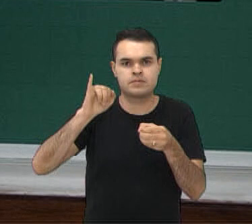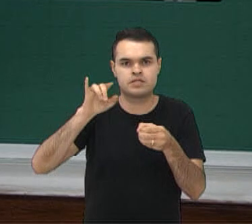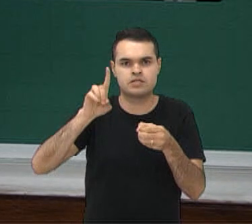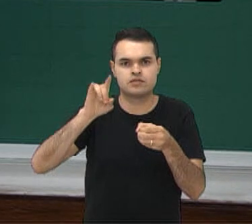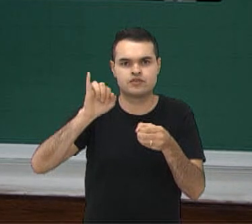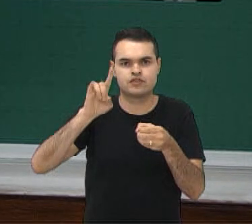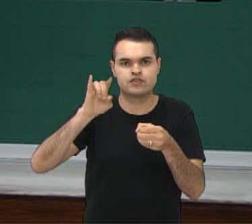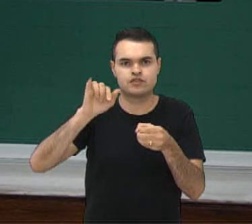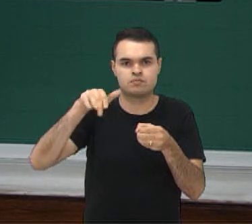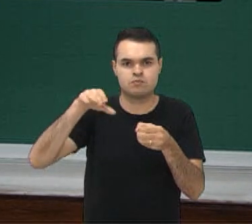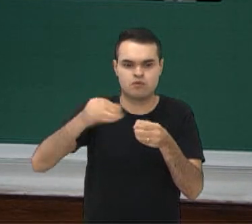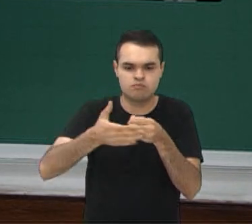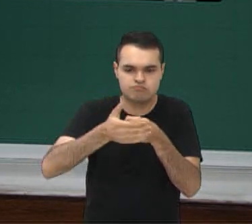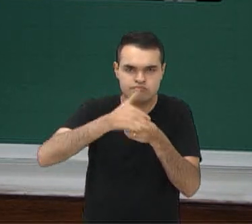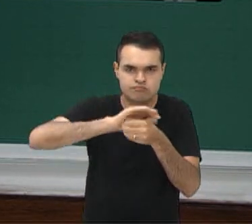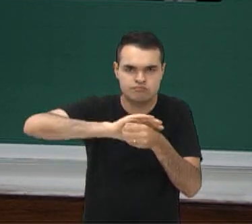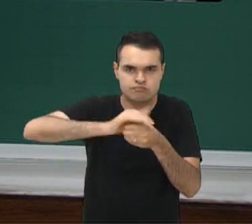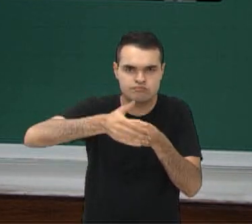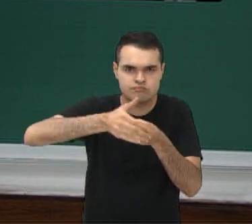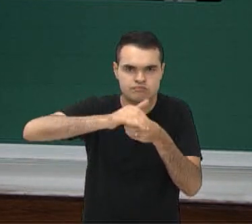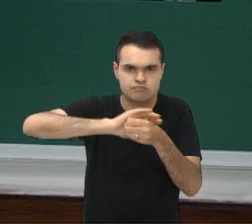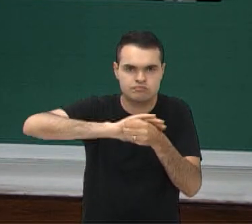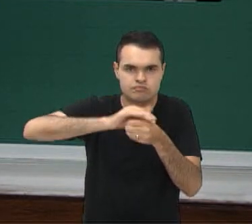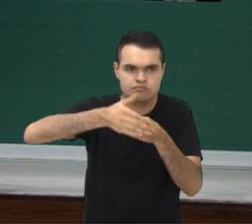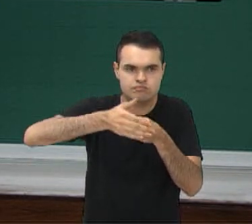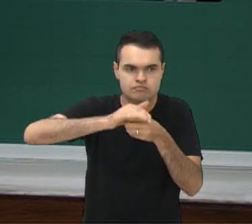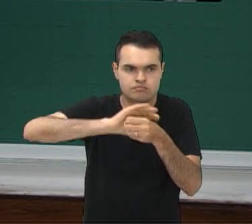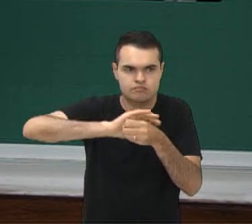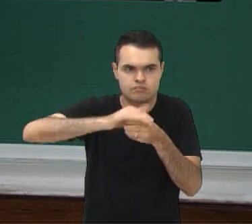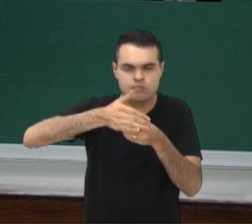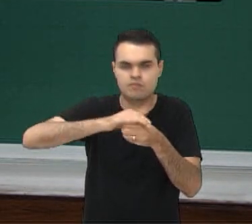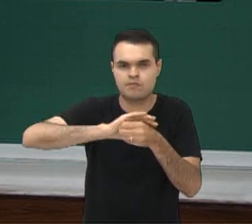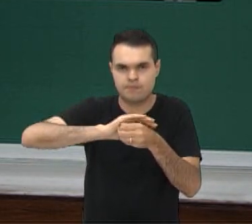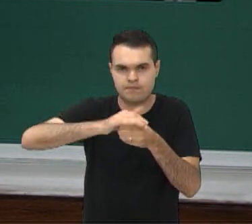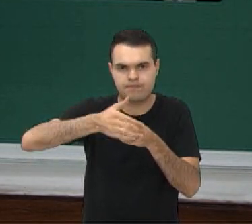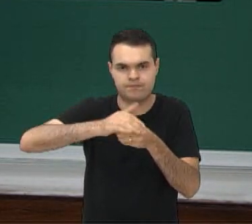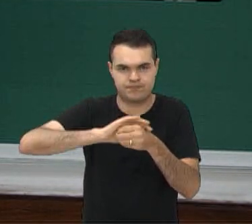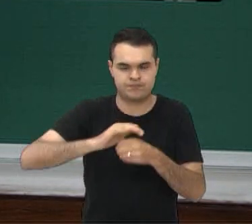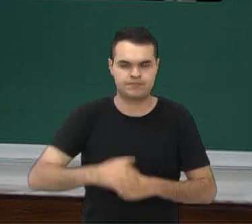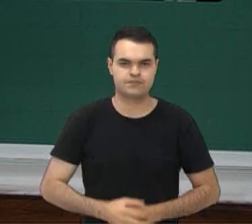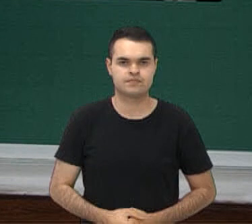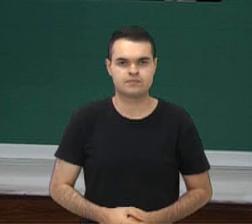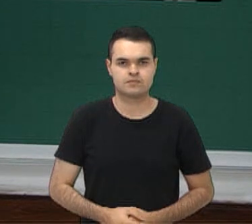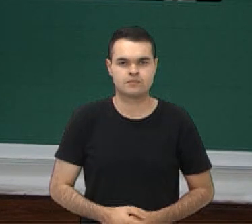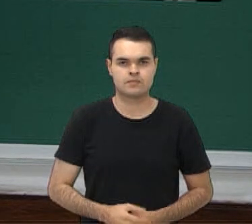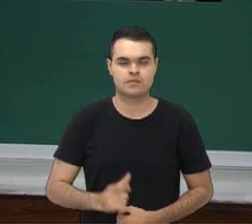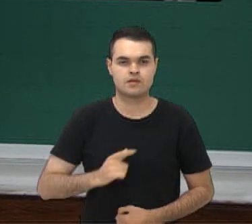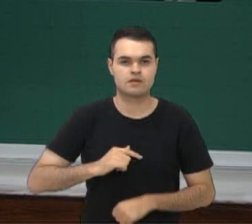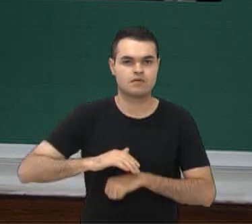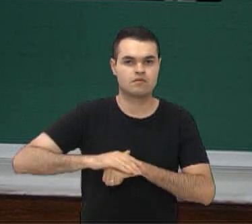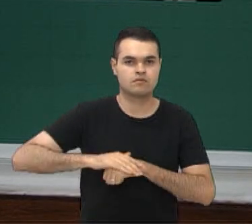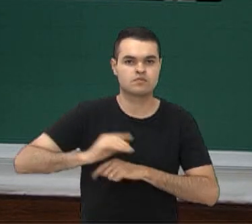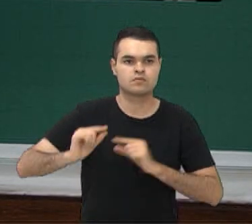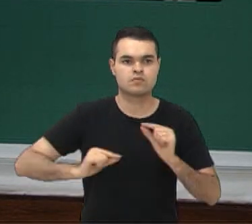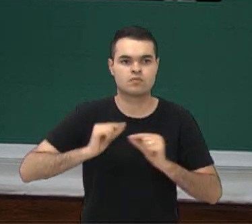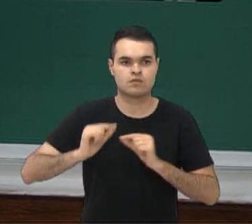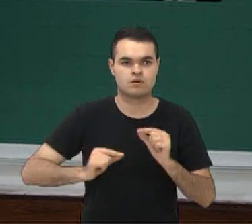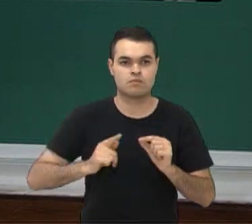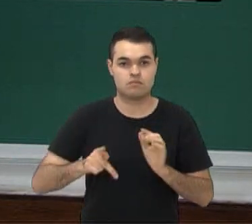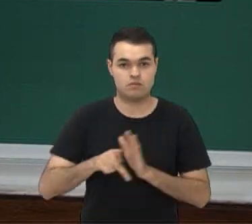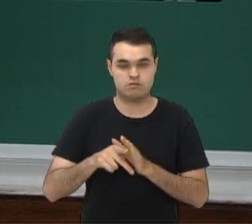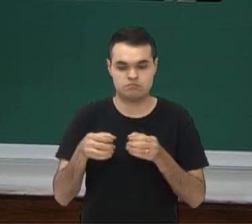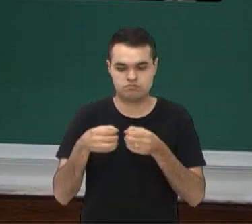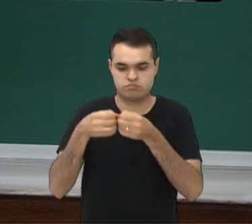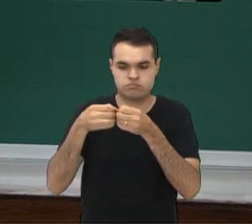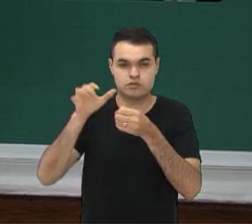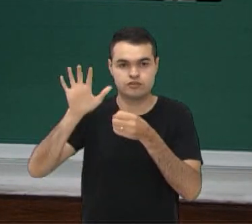função dessa região aqui, que são dos túbulos seminíferos, tá? Além disso, nós temos a função do testículo de